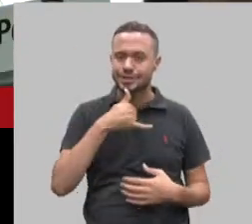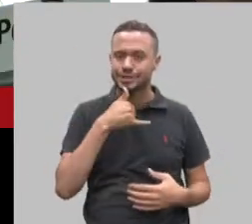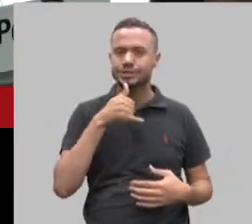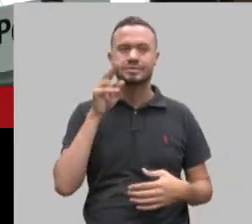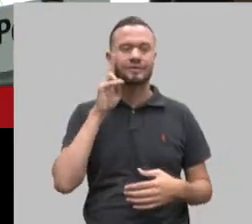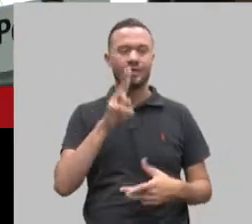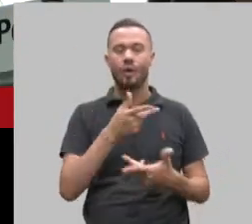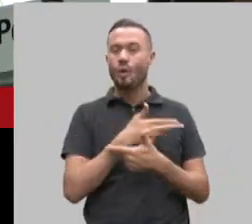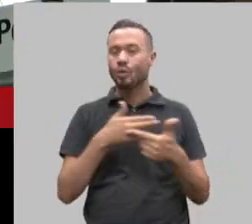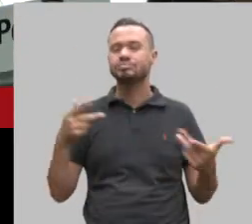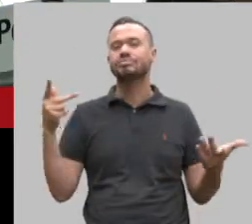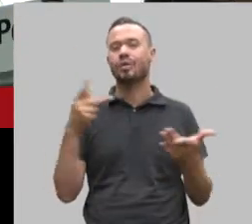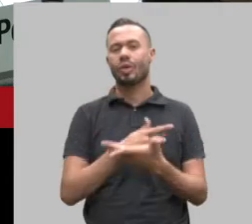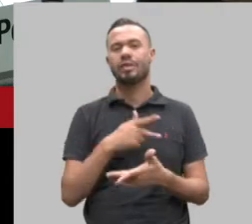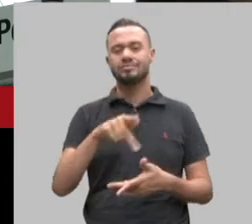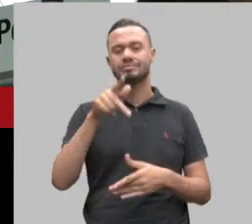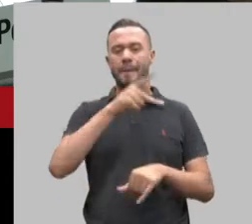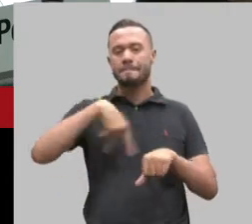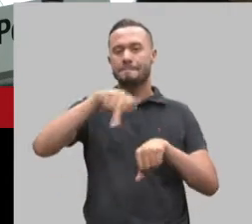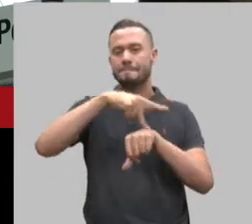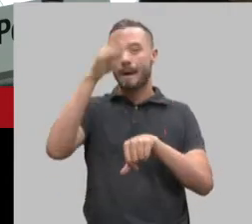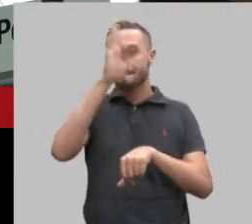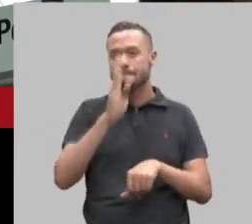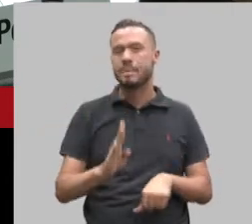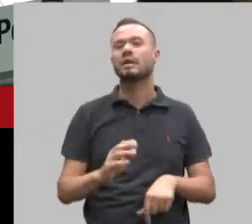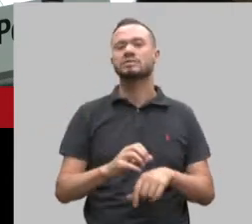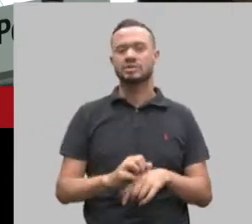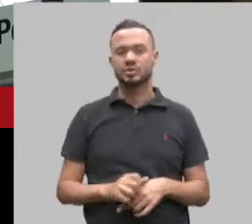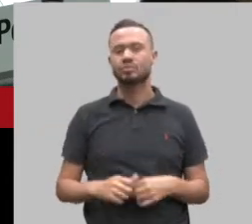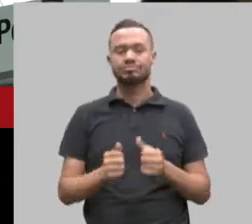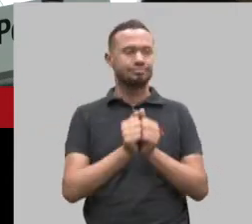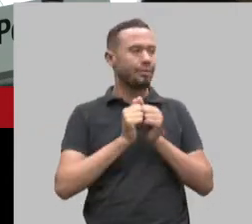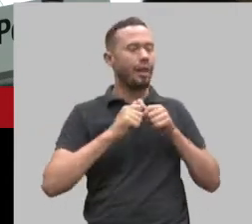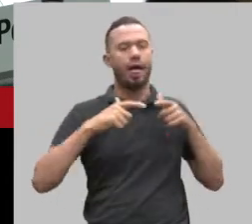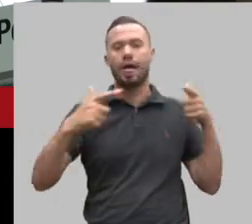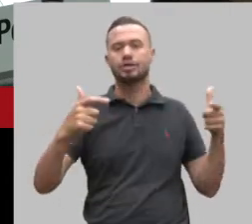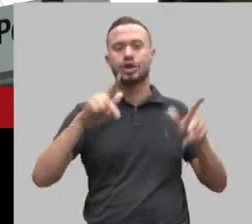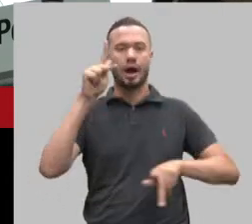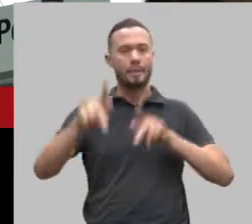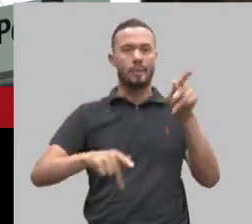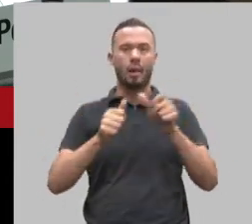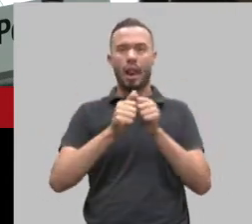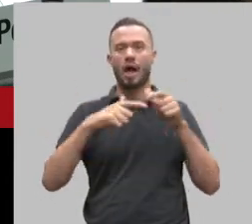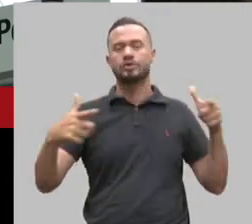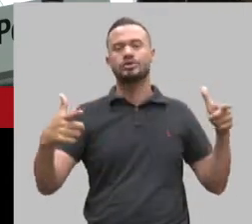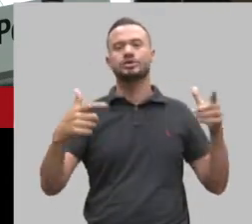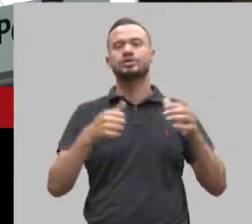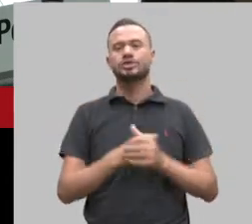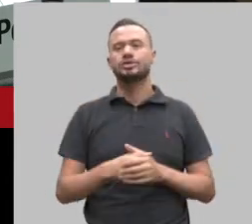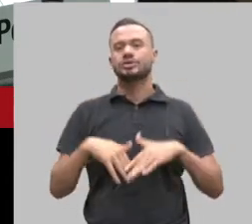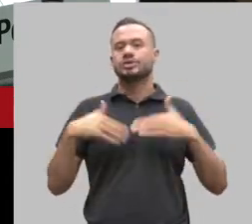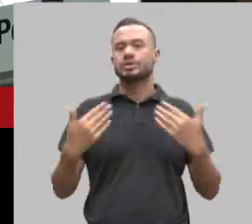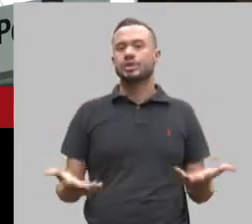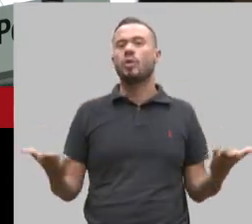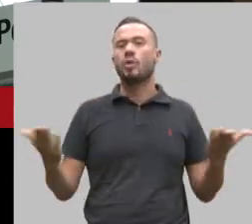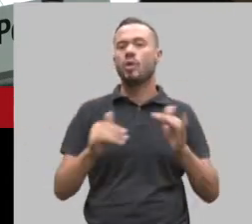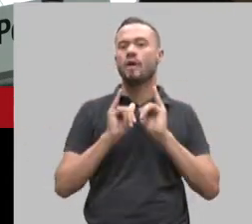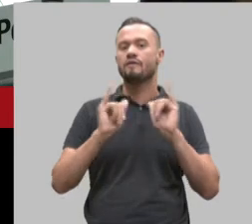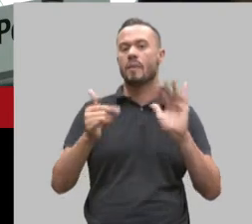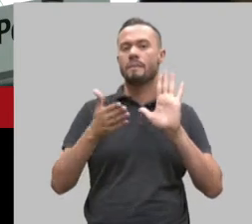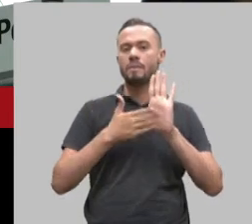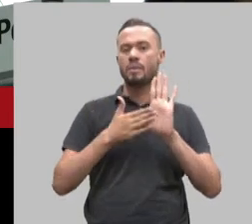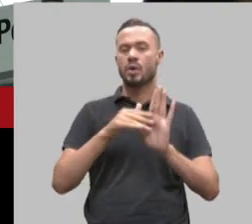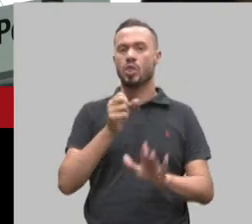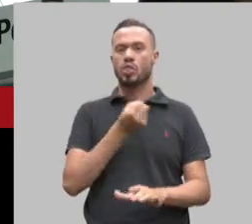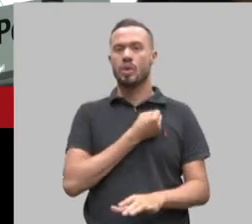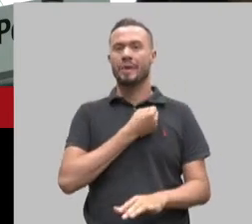acontecer num país como o Brasil que é um país grande com uma população imensa então eu venho aqui falar sobre a propó número 10 que ela